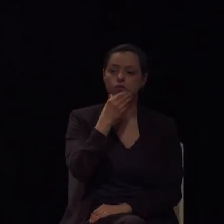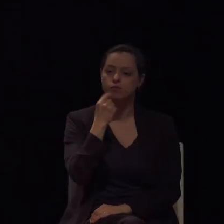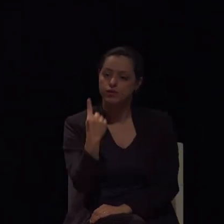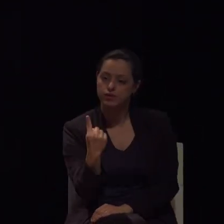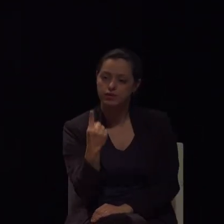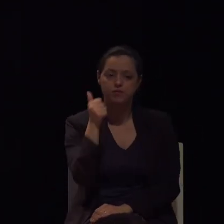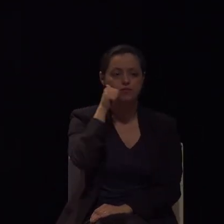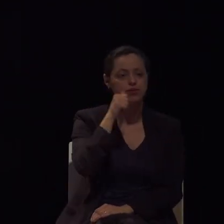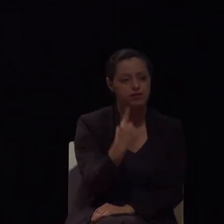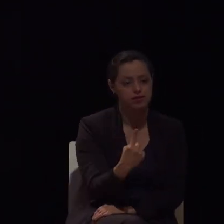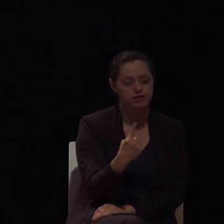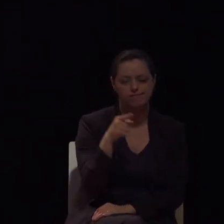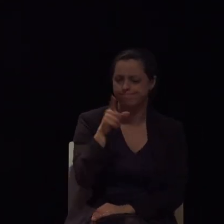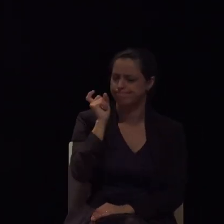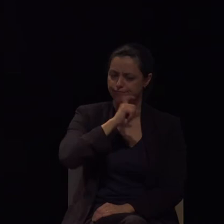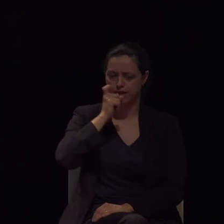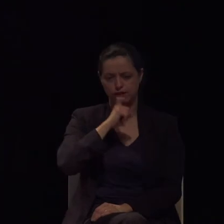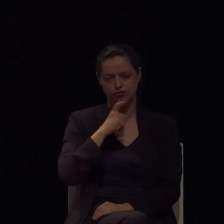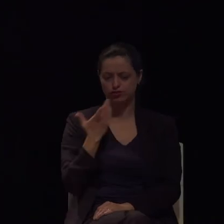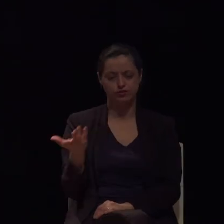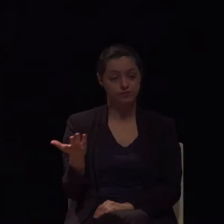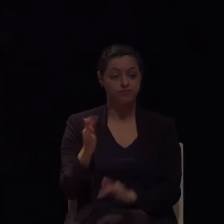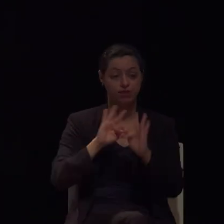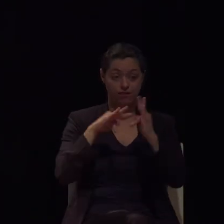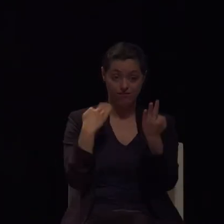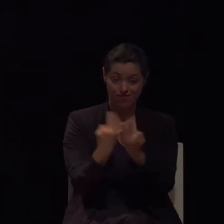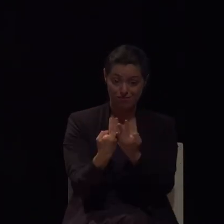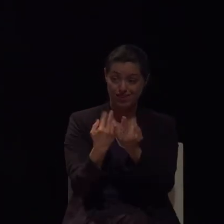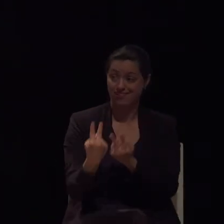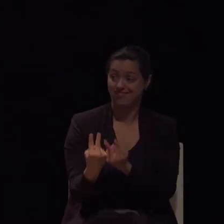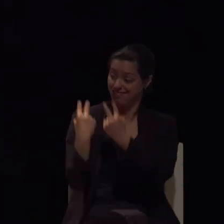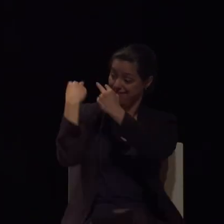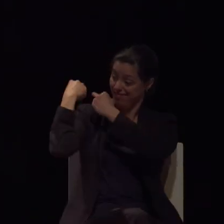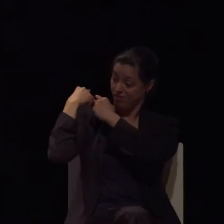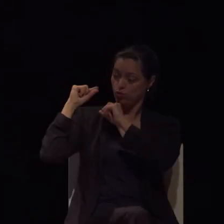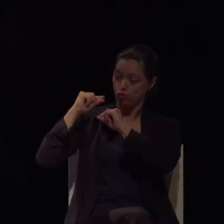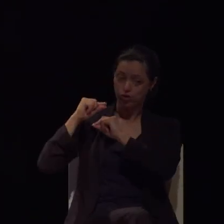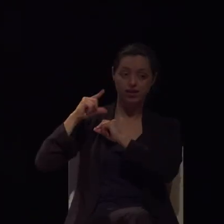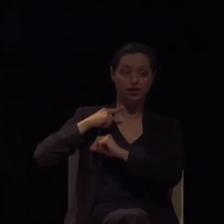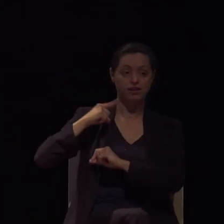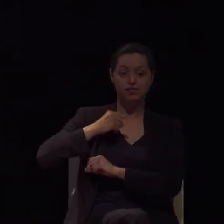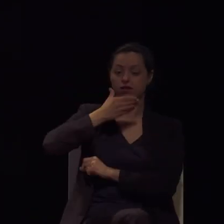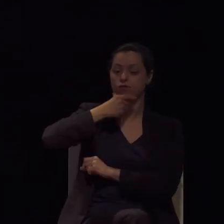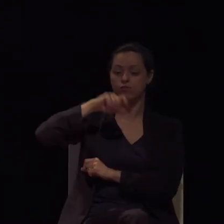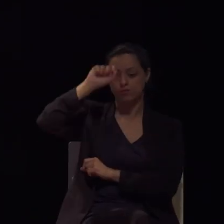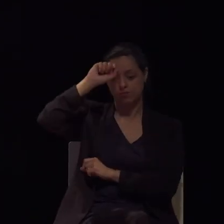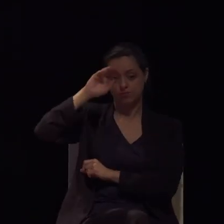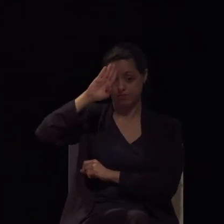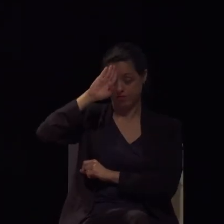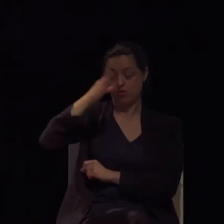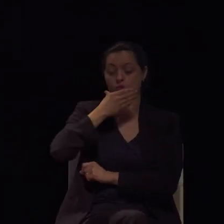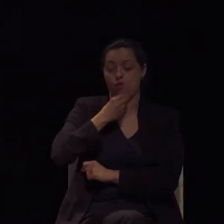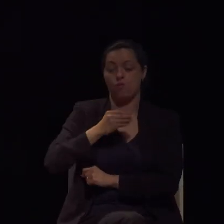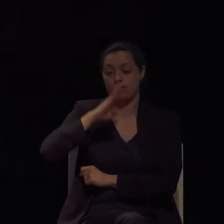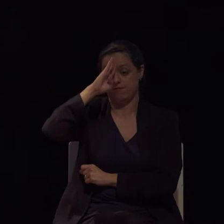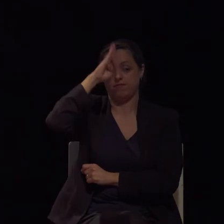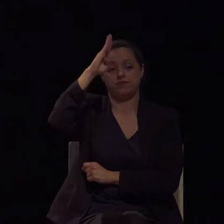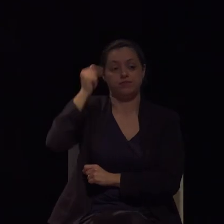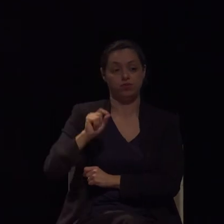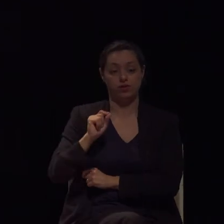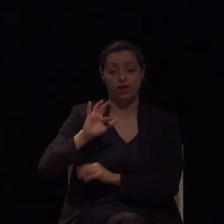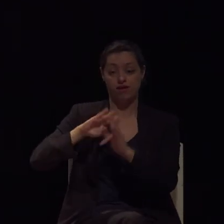enorme na grande família ancestral no patriarcado onu matriarcado todos os familiares